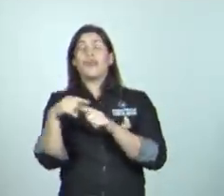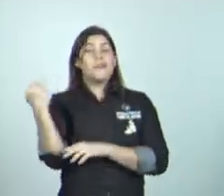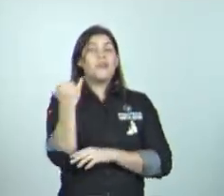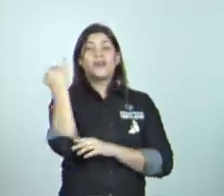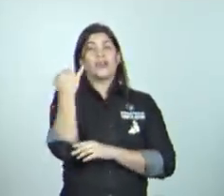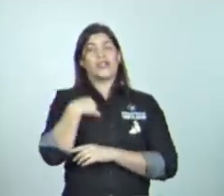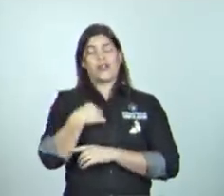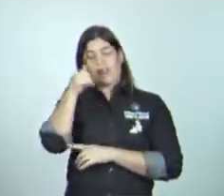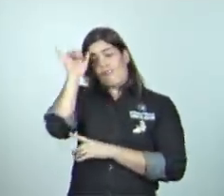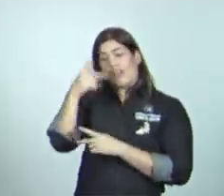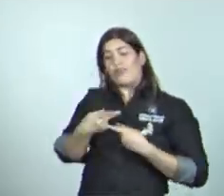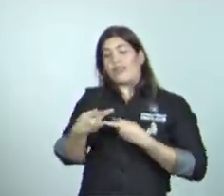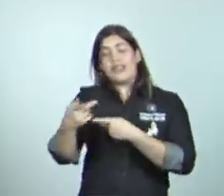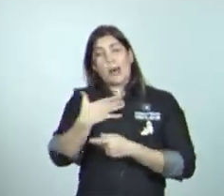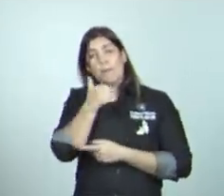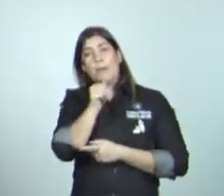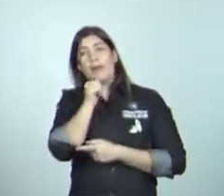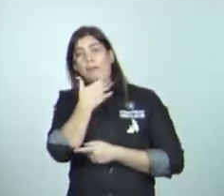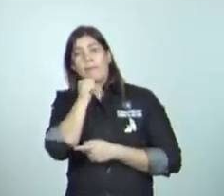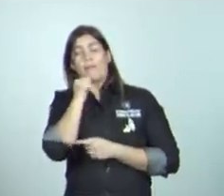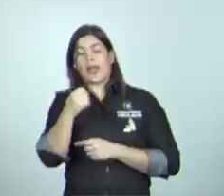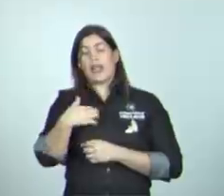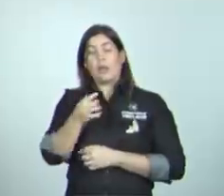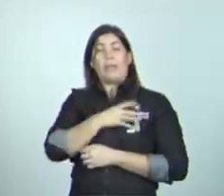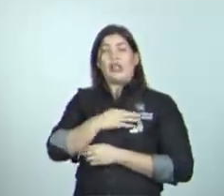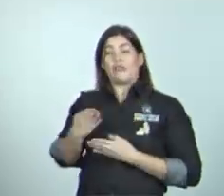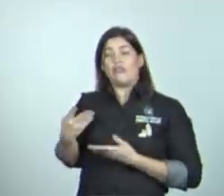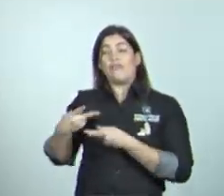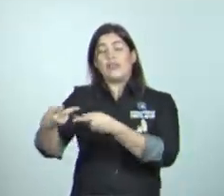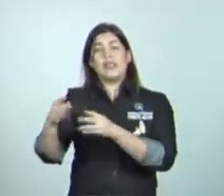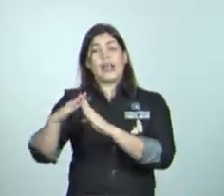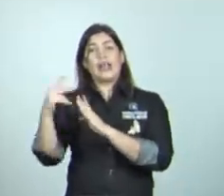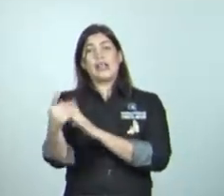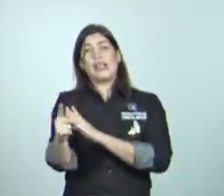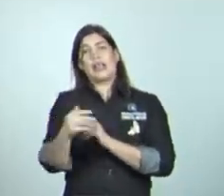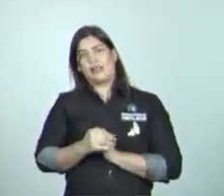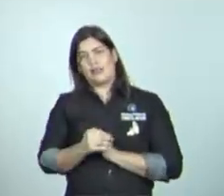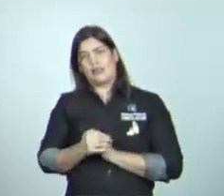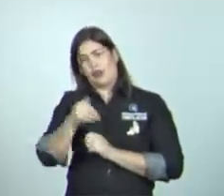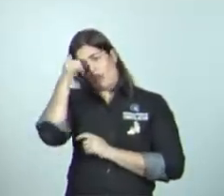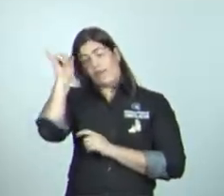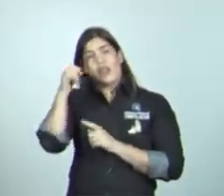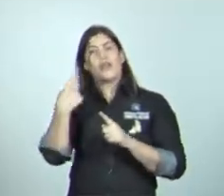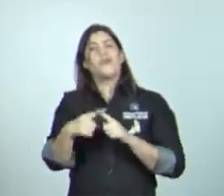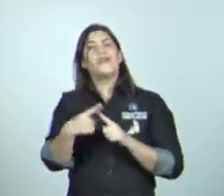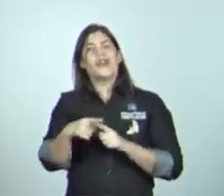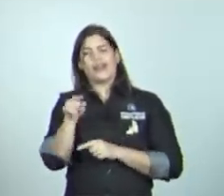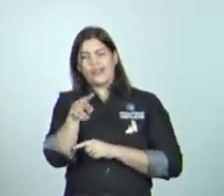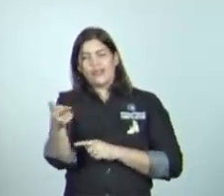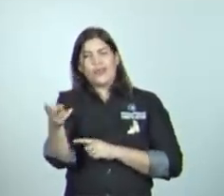porque eu tô com medo de ir lá na casa deles eles já tem mais de 70 anos e eu tô preservando os meus pais